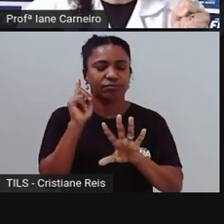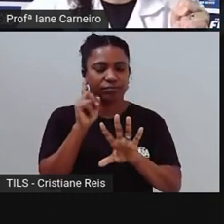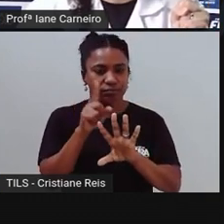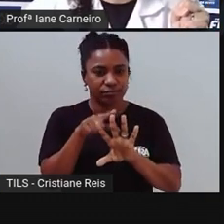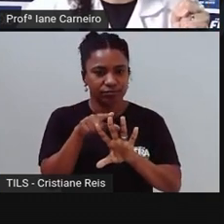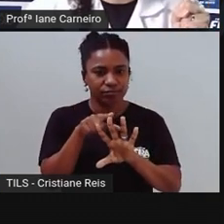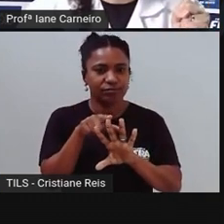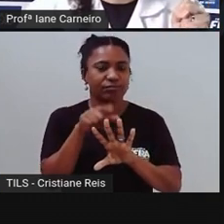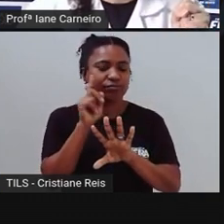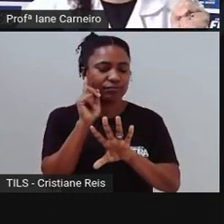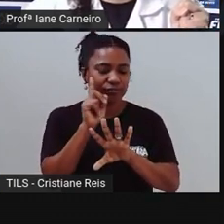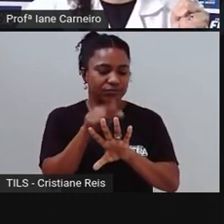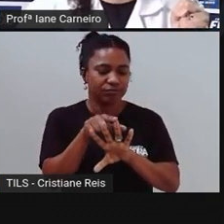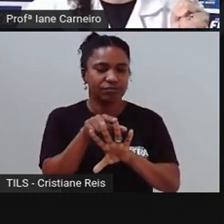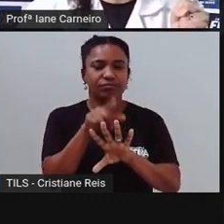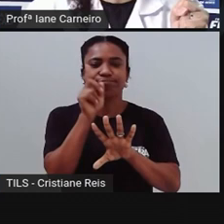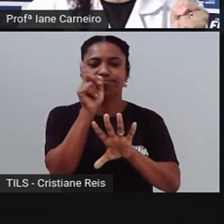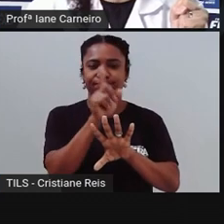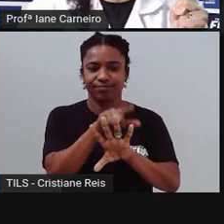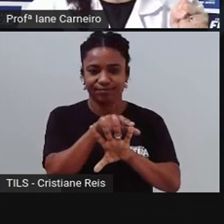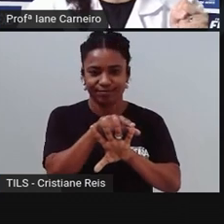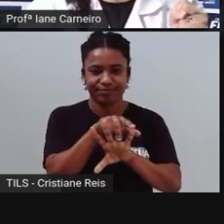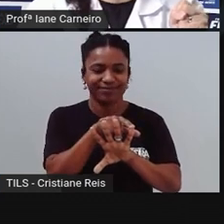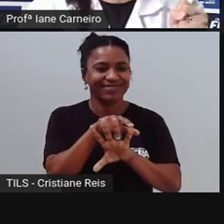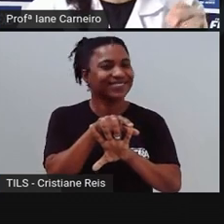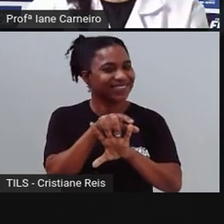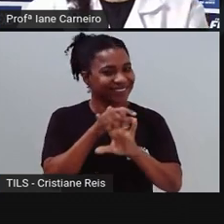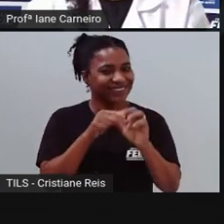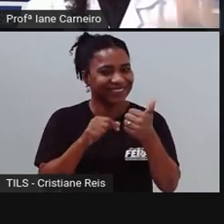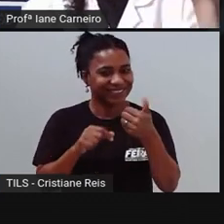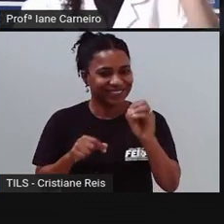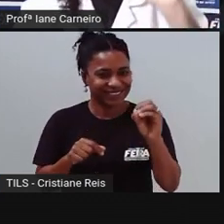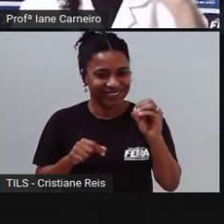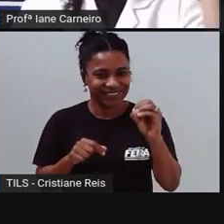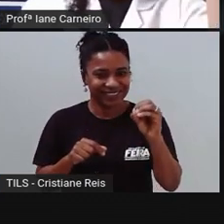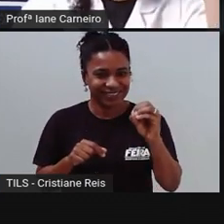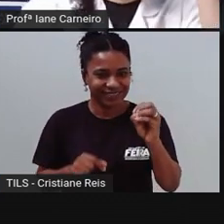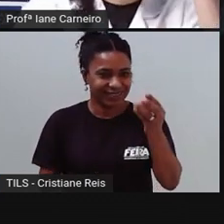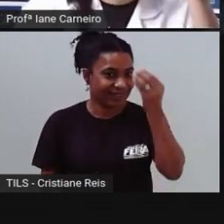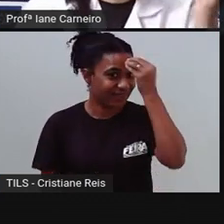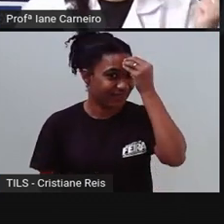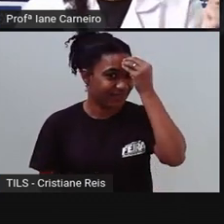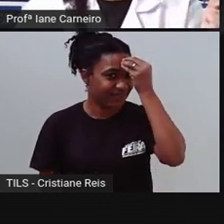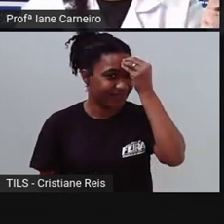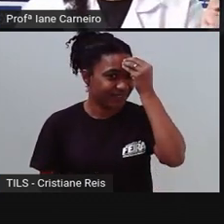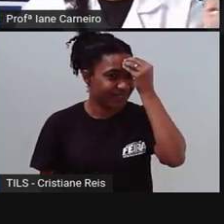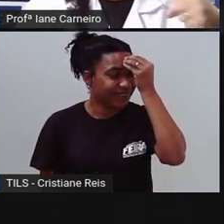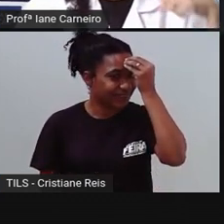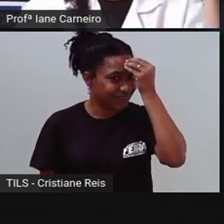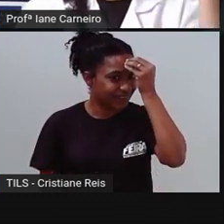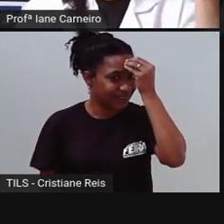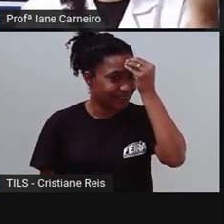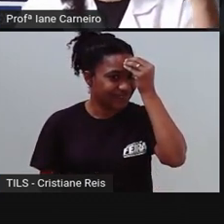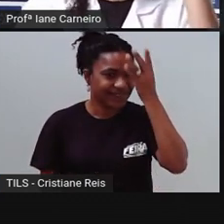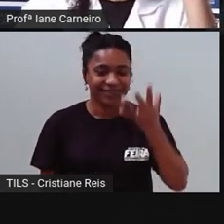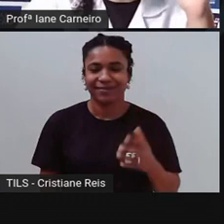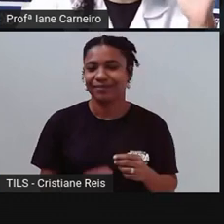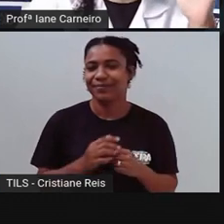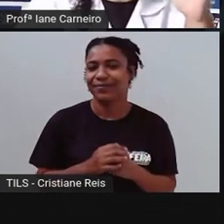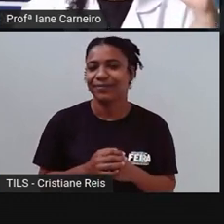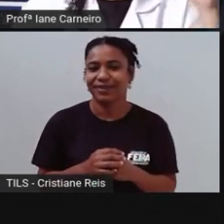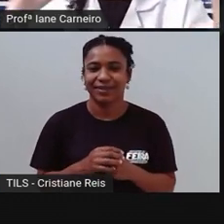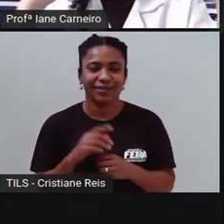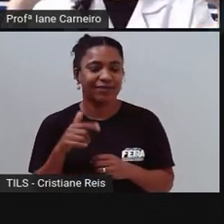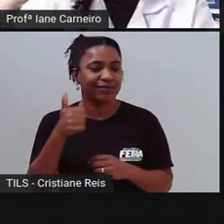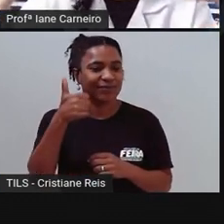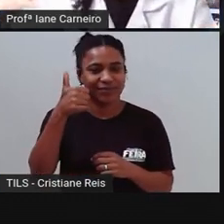7, 8, 9, 10, né? Guardei os 10 na minha mente. Aí eu posso saber que 10,